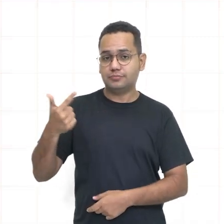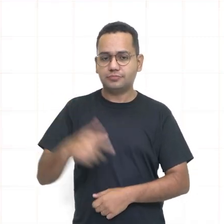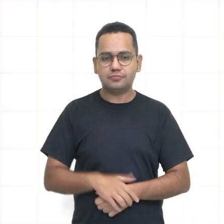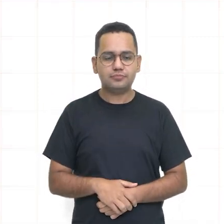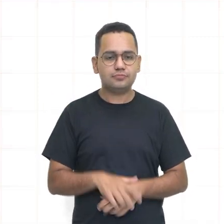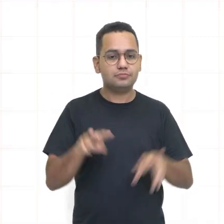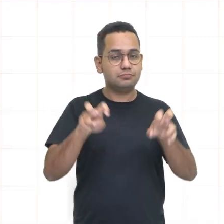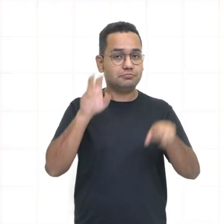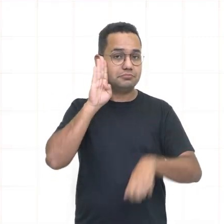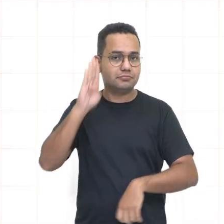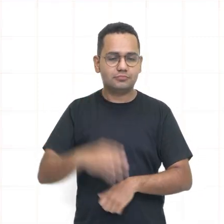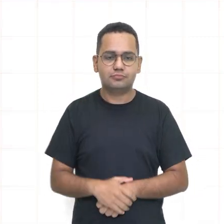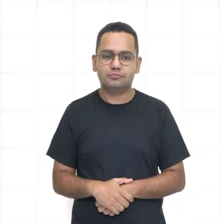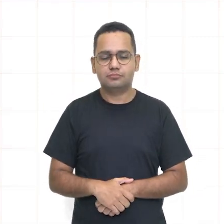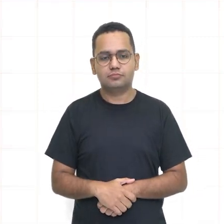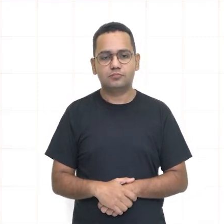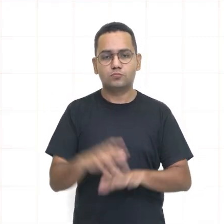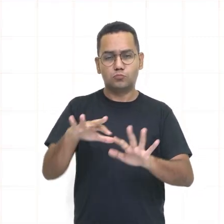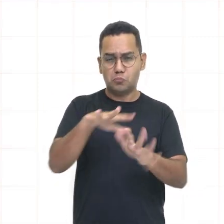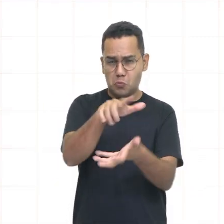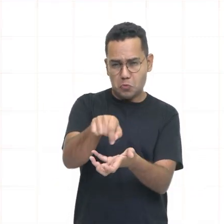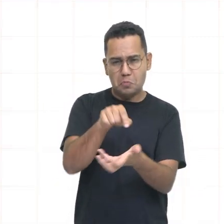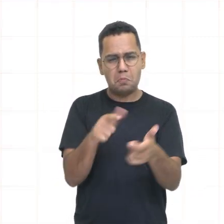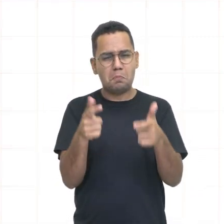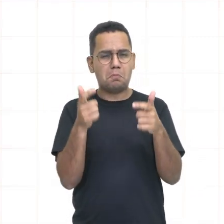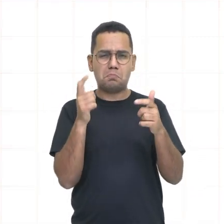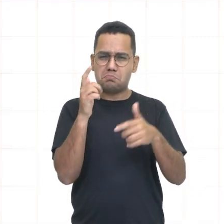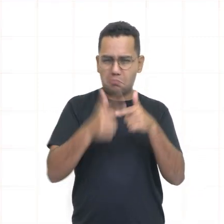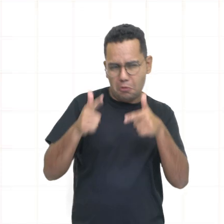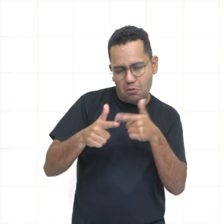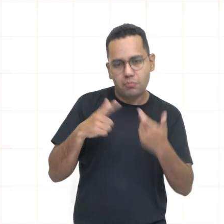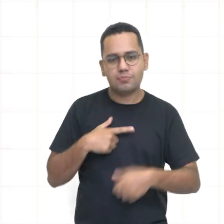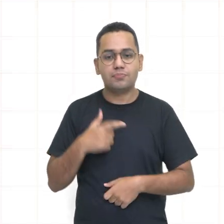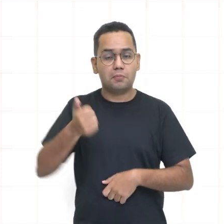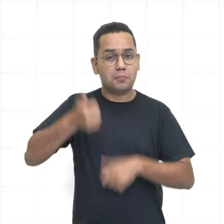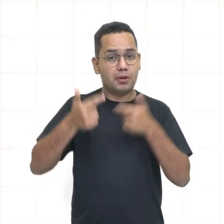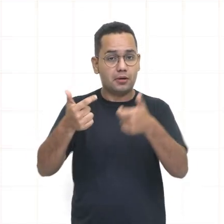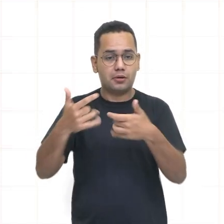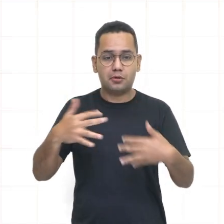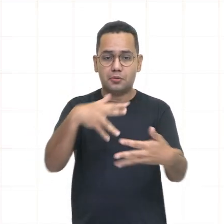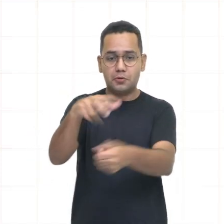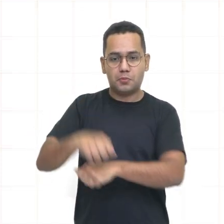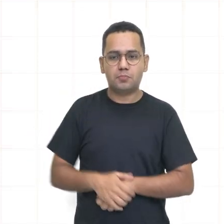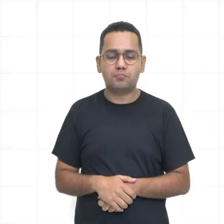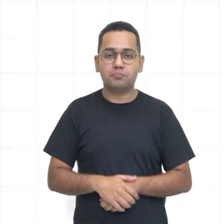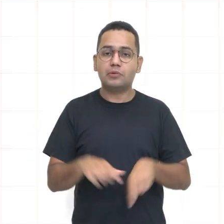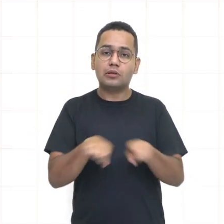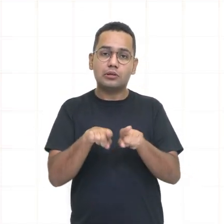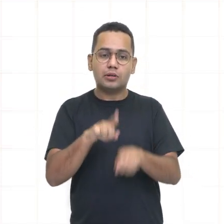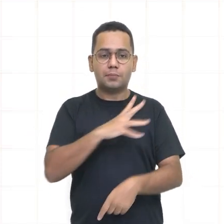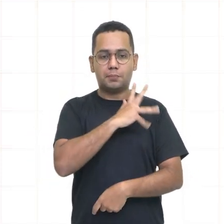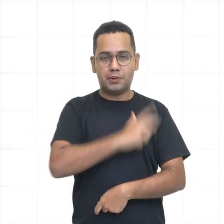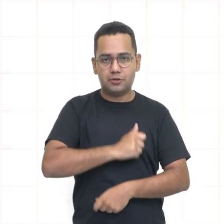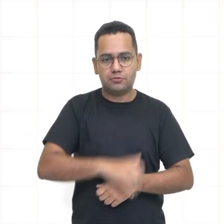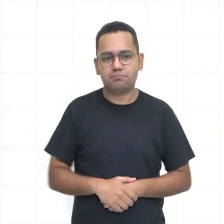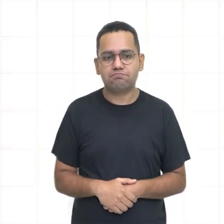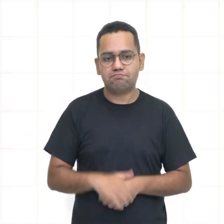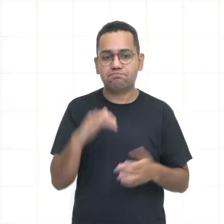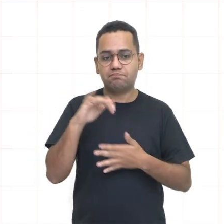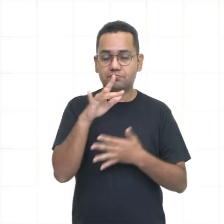número 12. Objeto de conhecimento, o mundo em conflito, a Primeira Guerra Mundial, a questão da